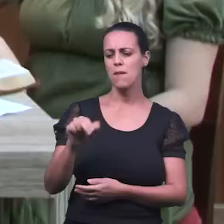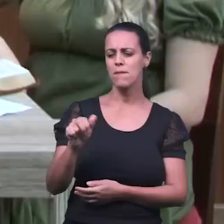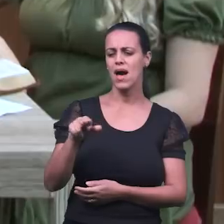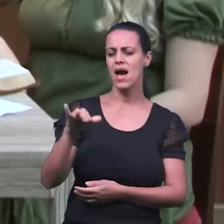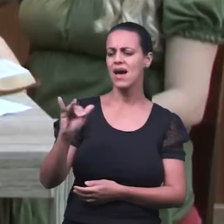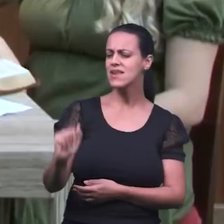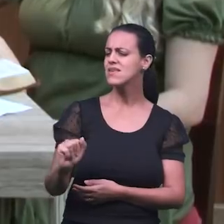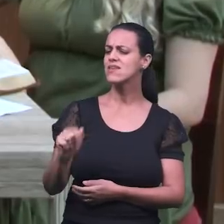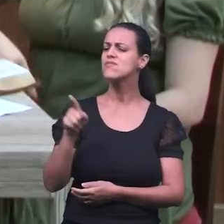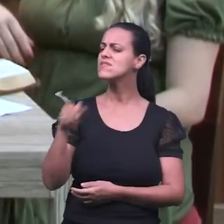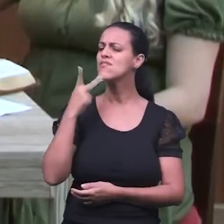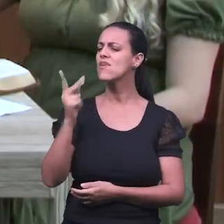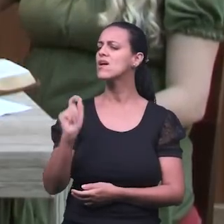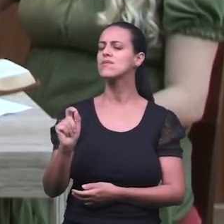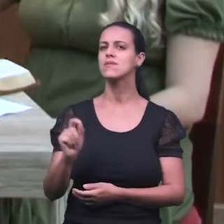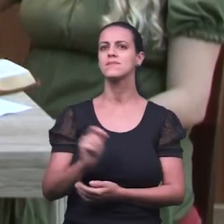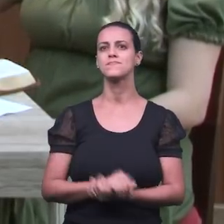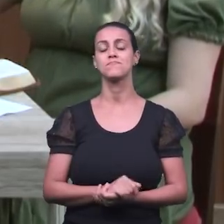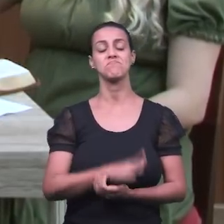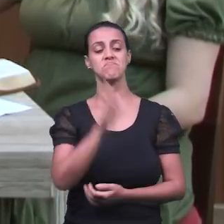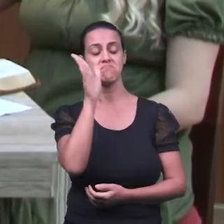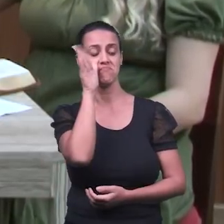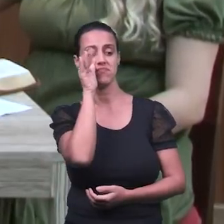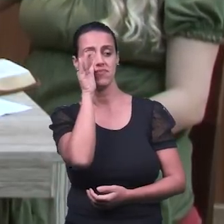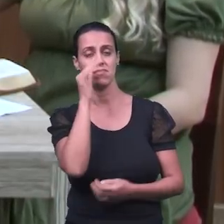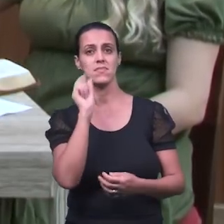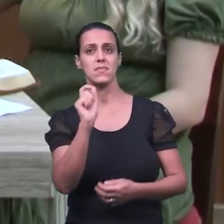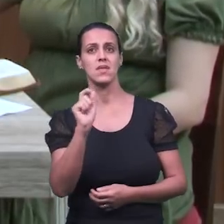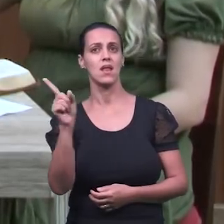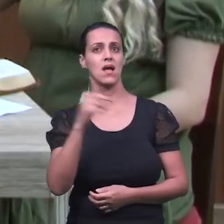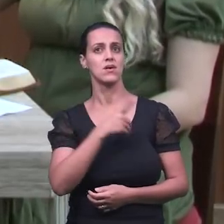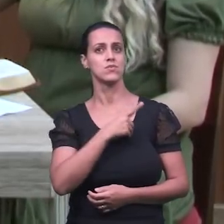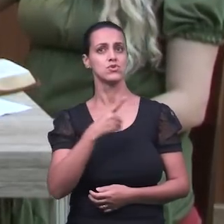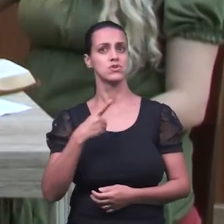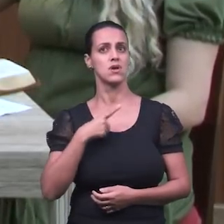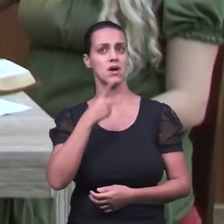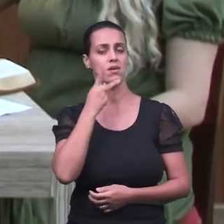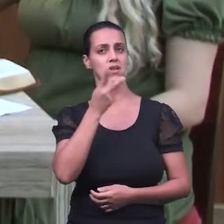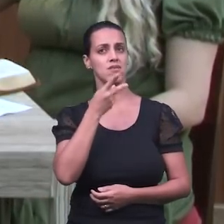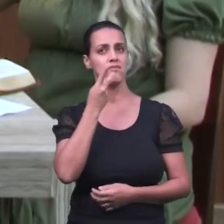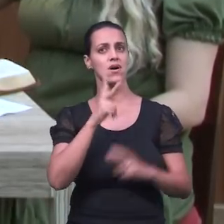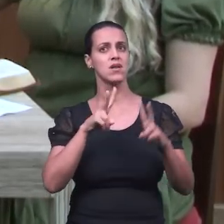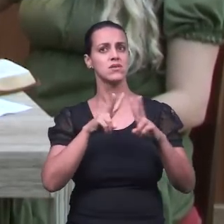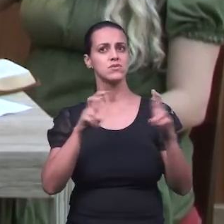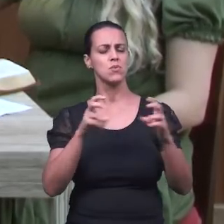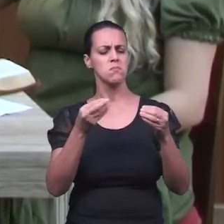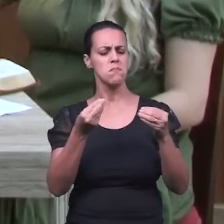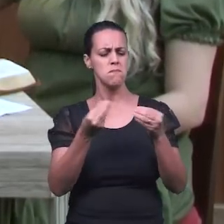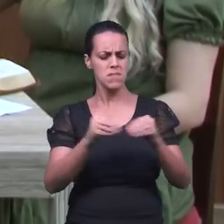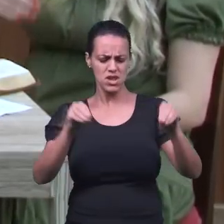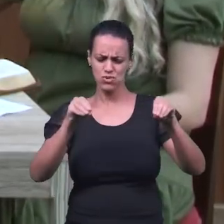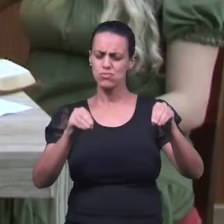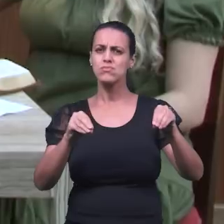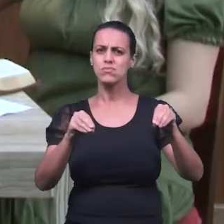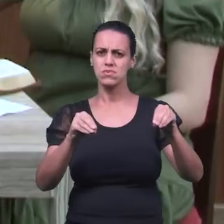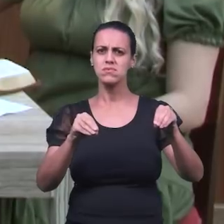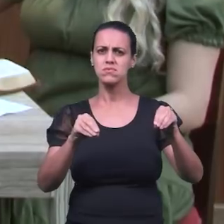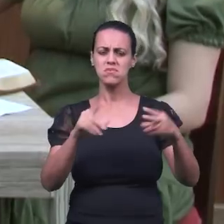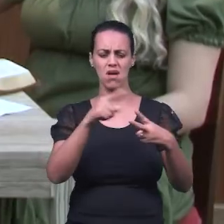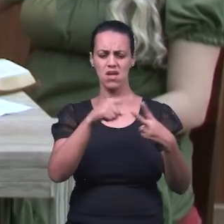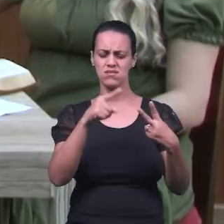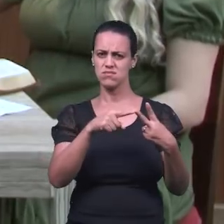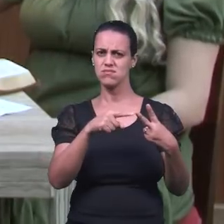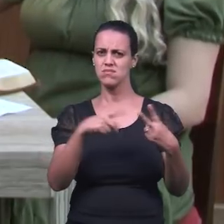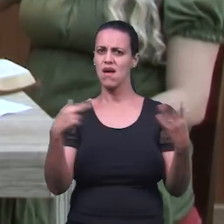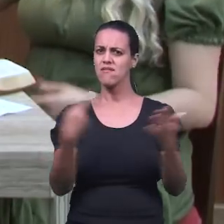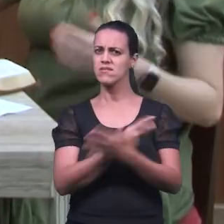que você tem a comentar? É interessante, que o diácono Eduardo, ele fala ali sobre o prejuízo que a raposa e a raposinha